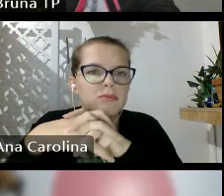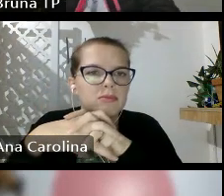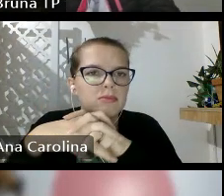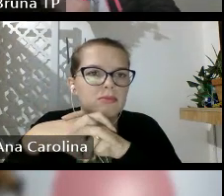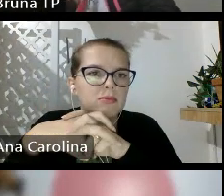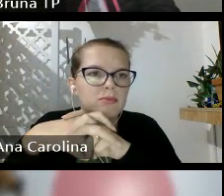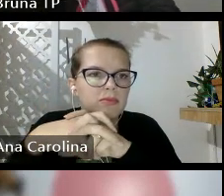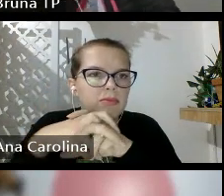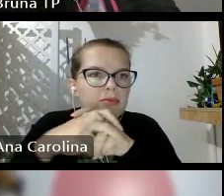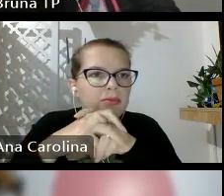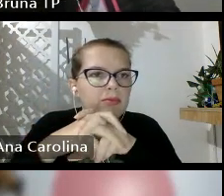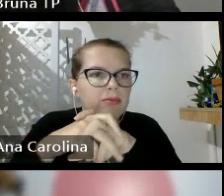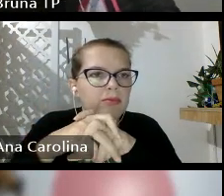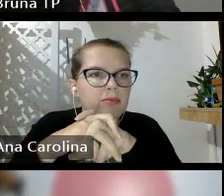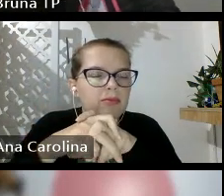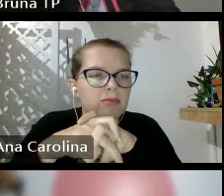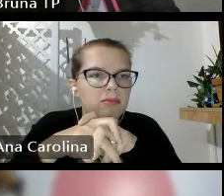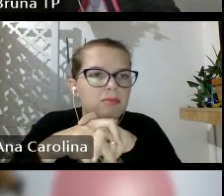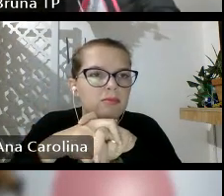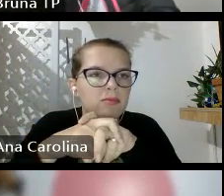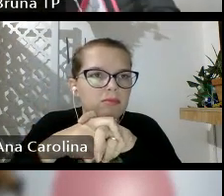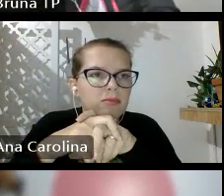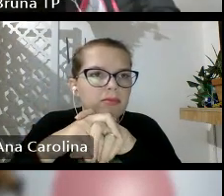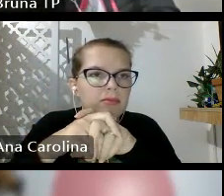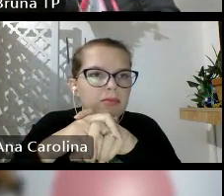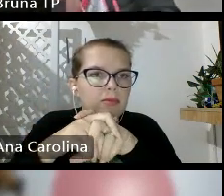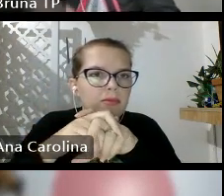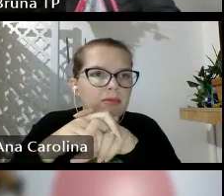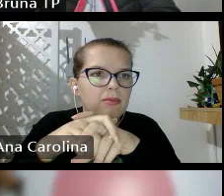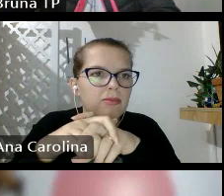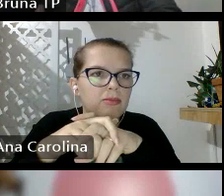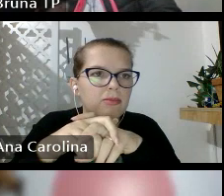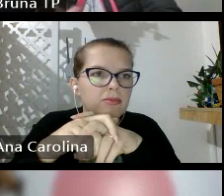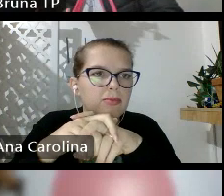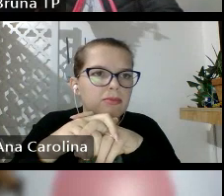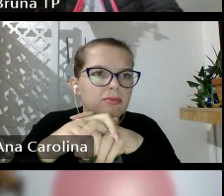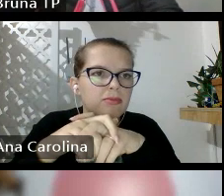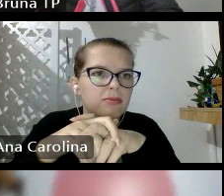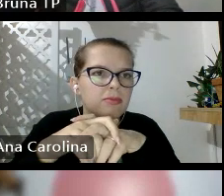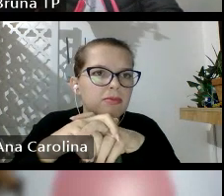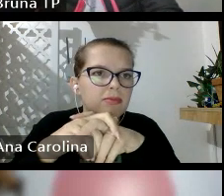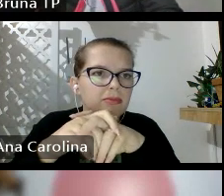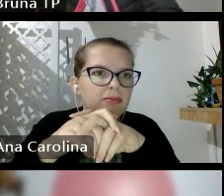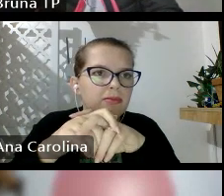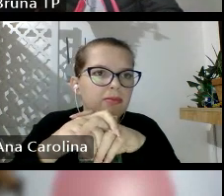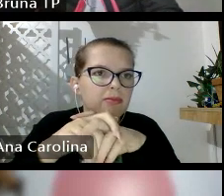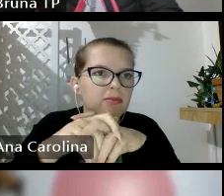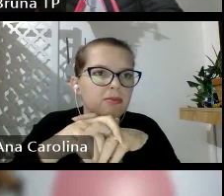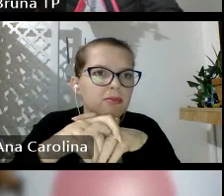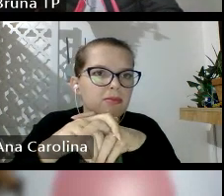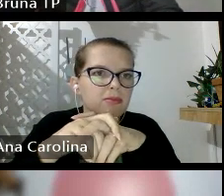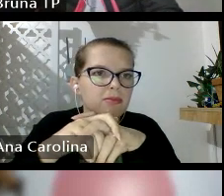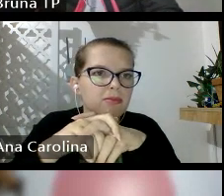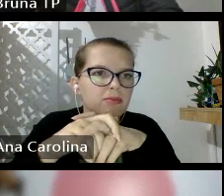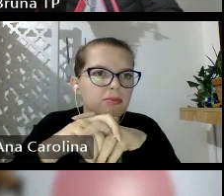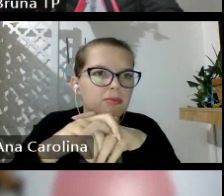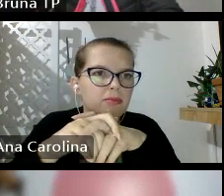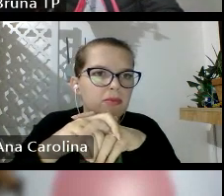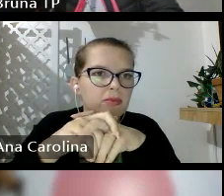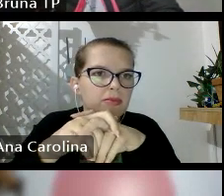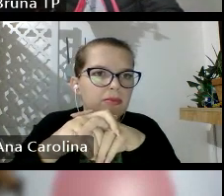Tipo, é uma área maravilhosa e que falta profissional. O Benito sabe disso.